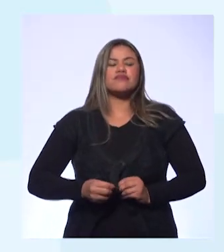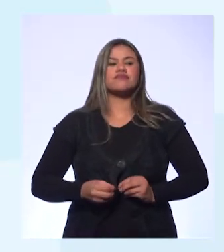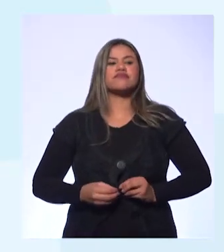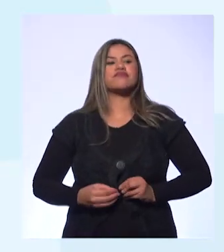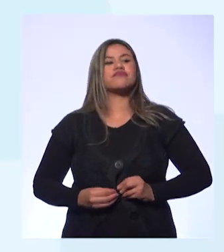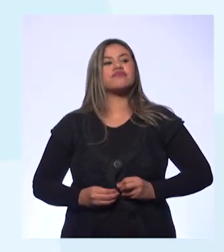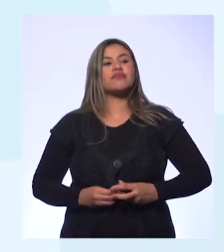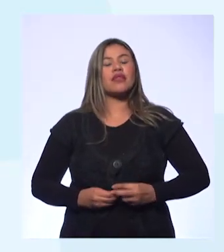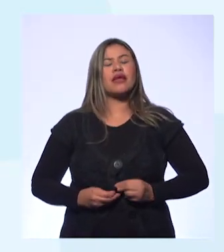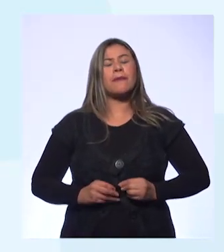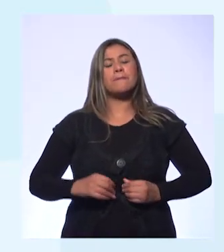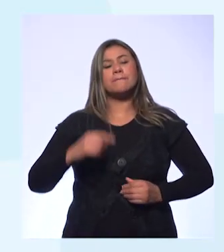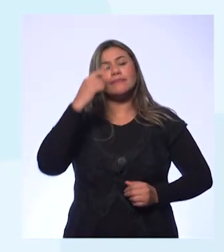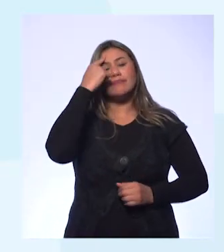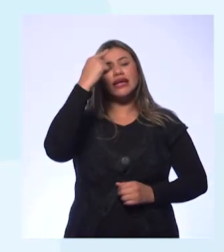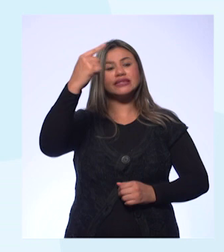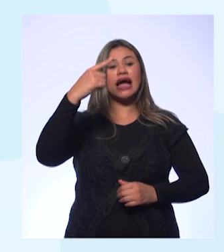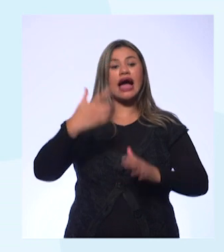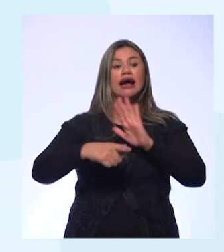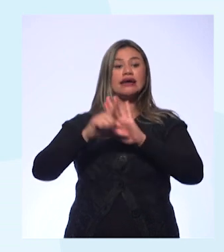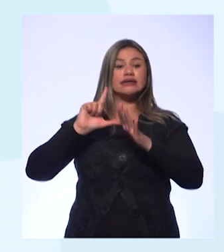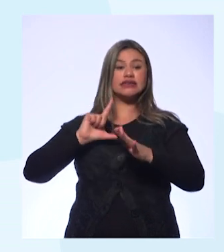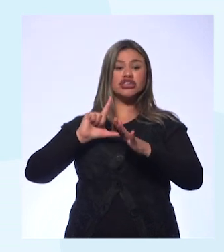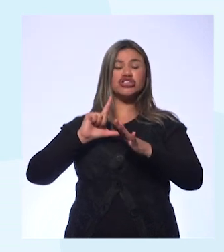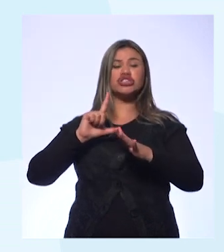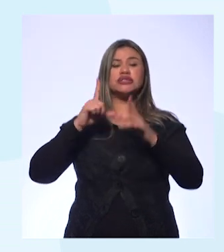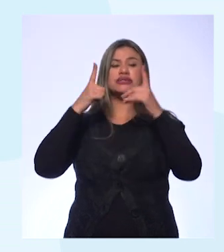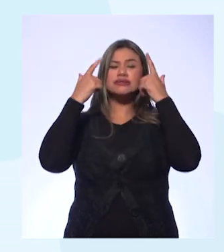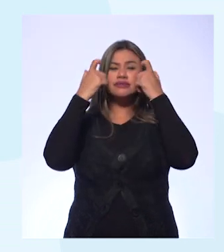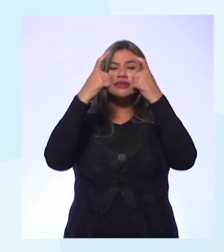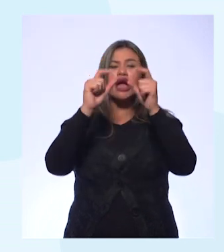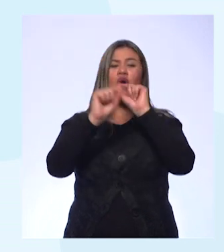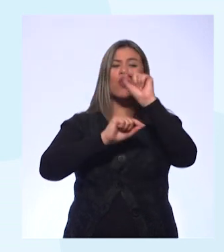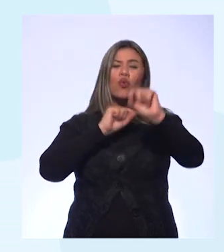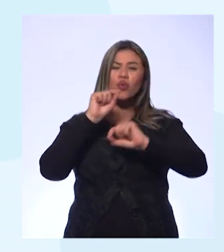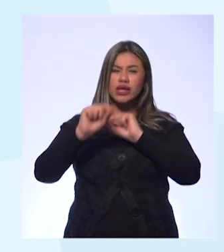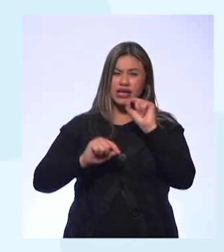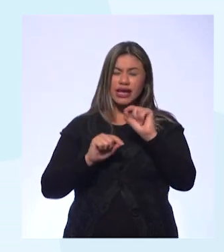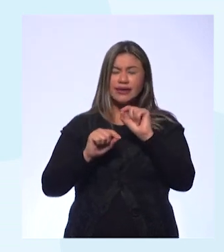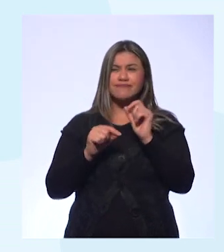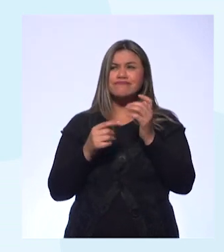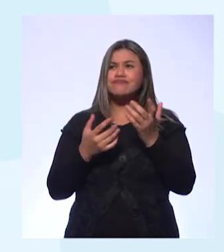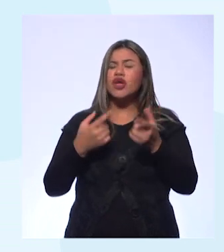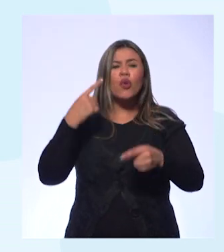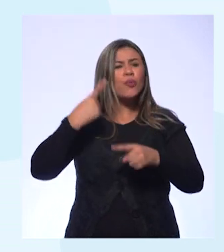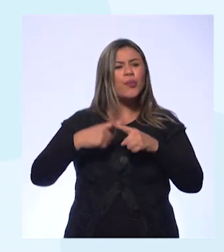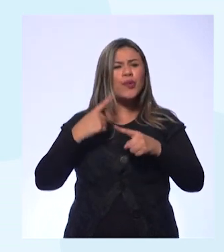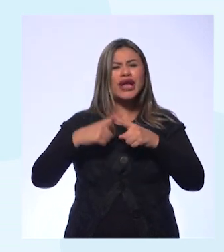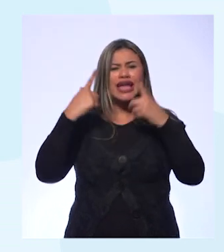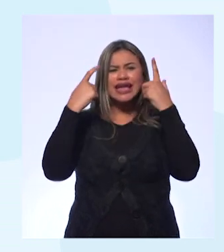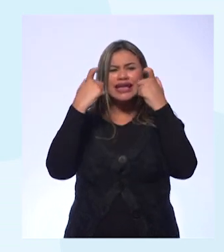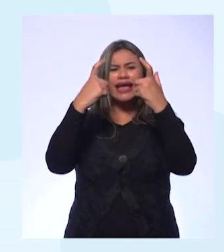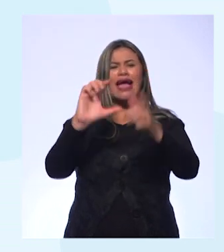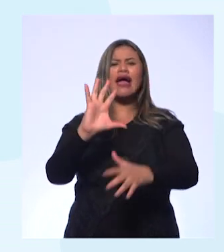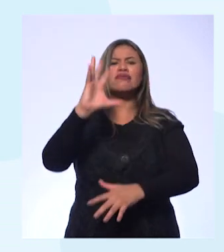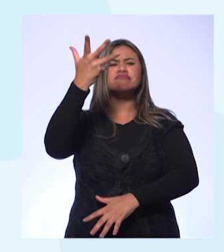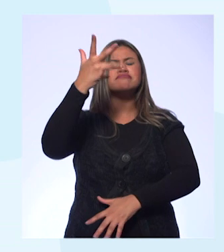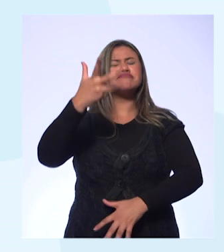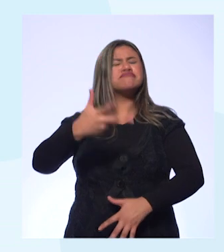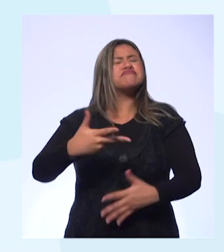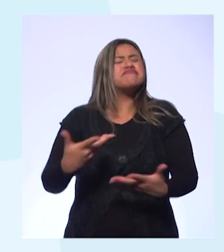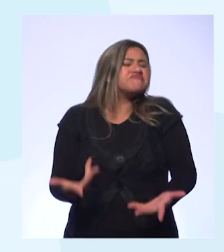antecedentes da Guerra o que aconteceu antes da guerra do Paraguai o que culminou na guerra do Paraguai por quê que ela